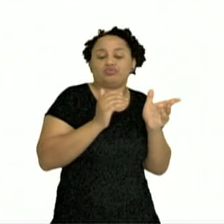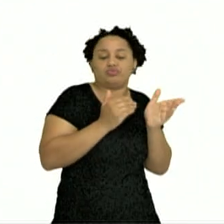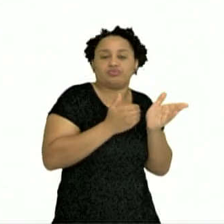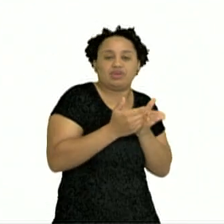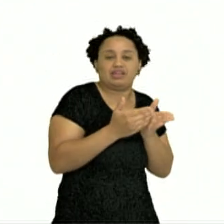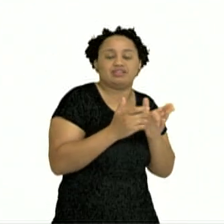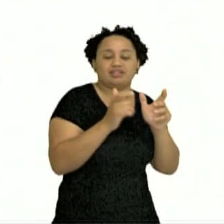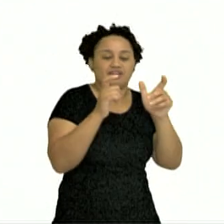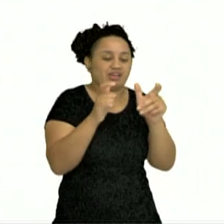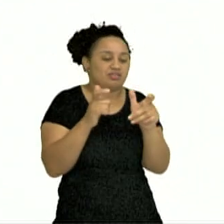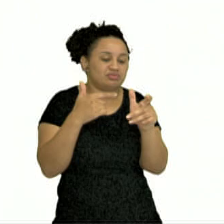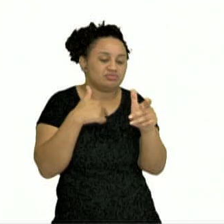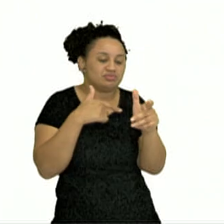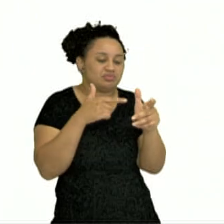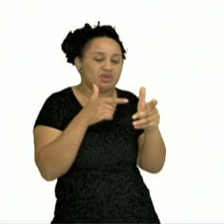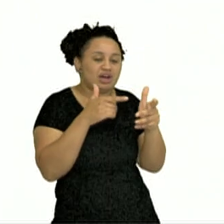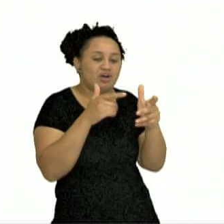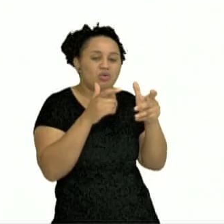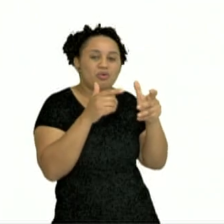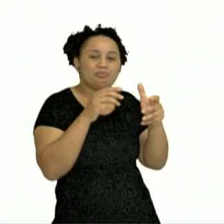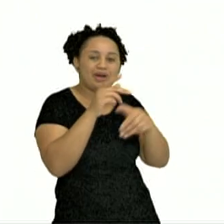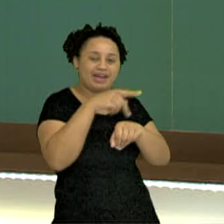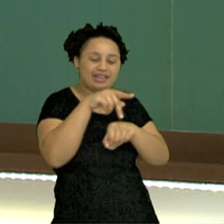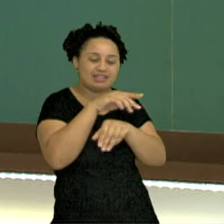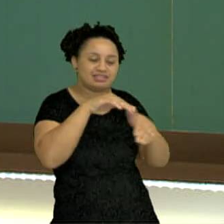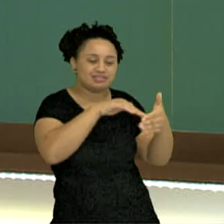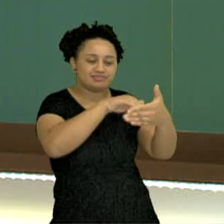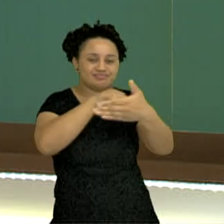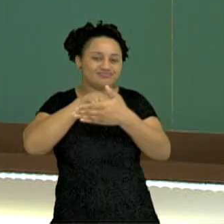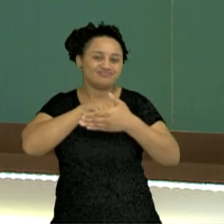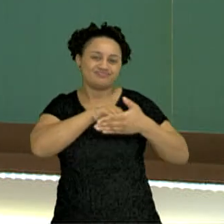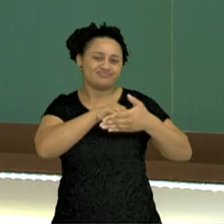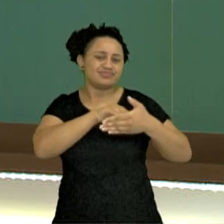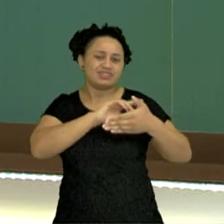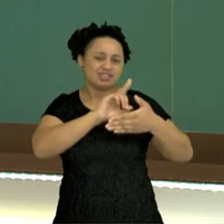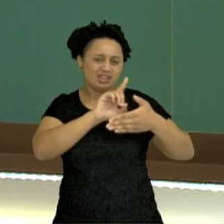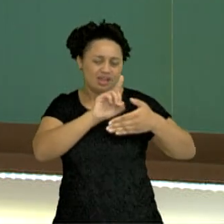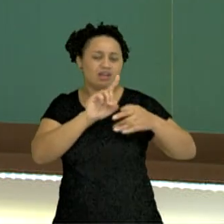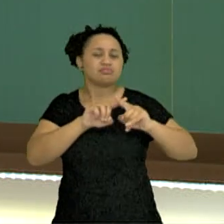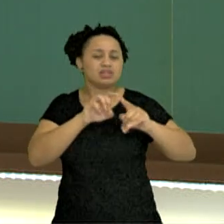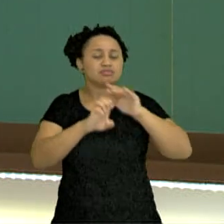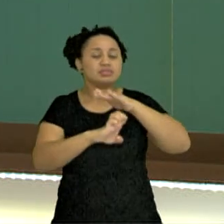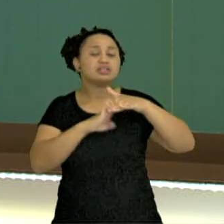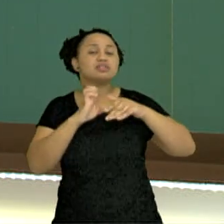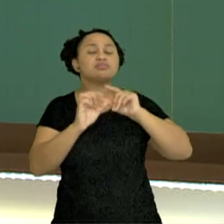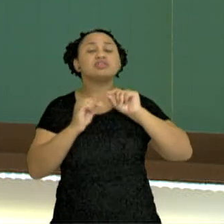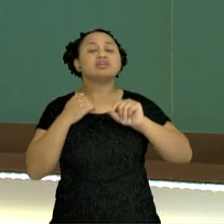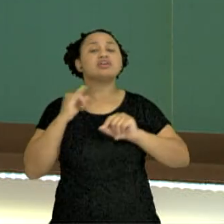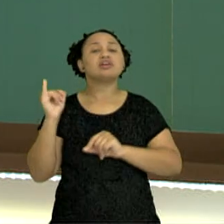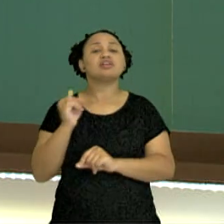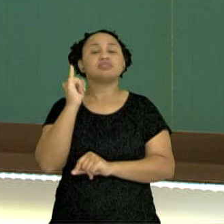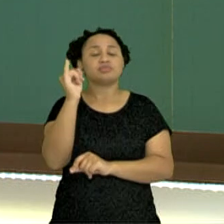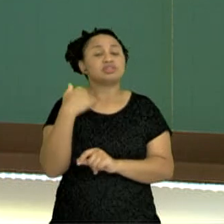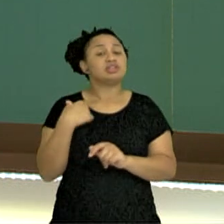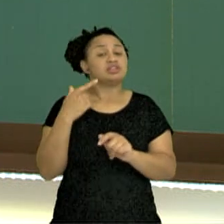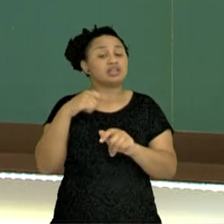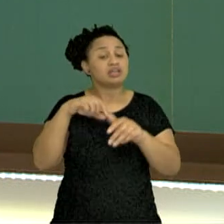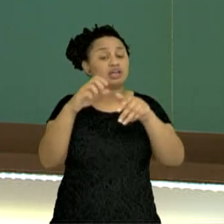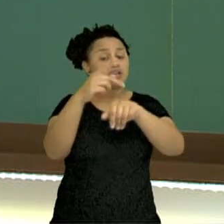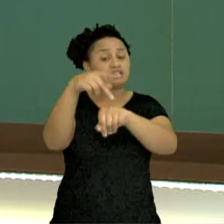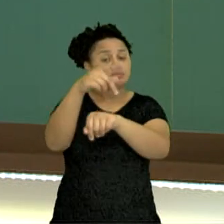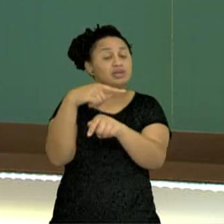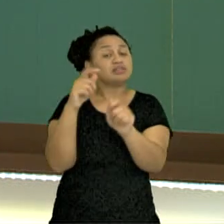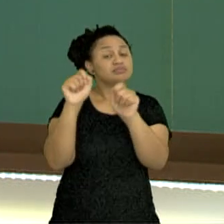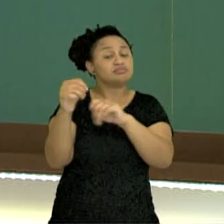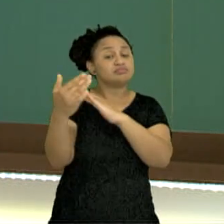termina um determinado país. Mas para essas empresas é fundamental que elas ofereçam condições favoráveis